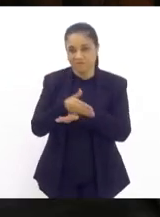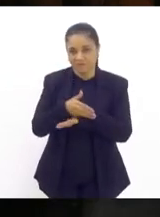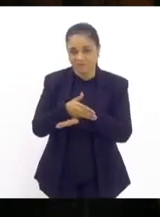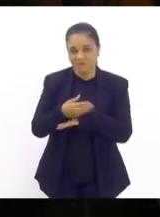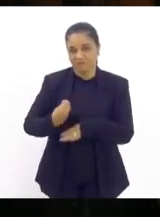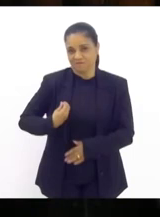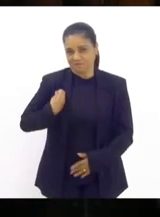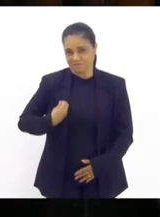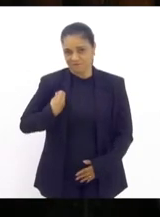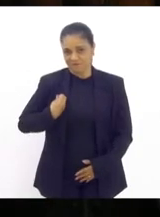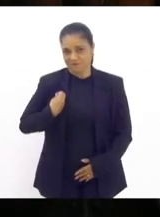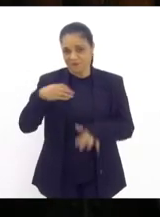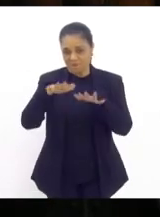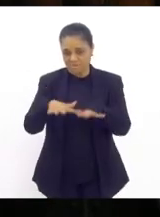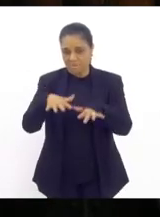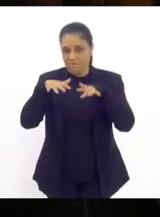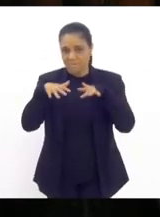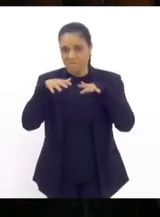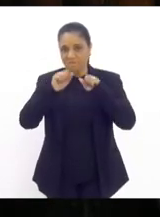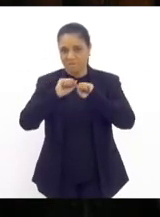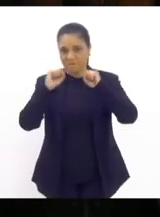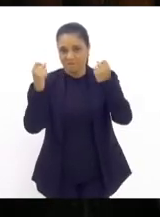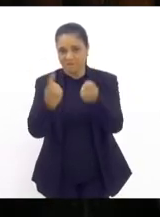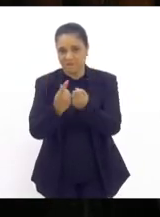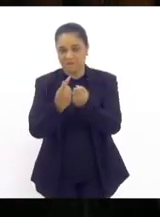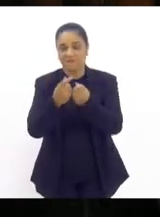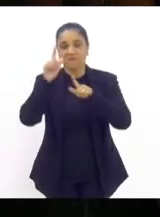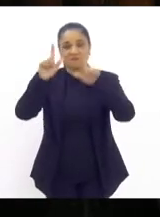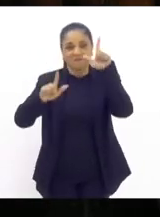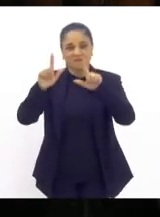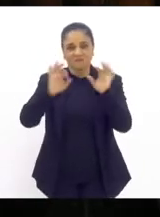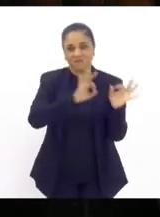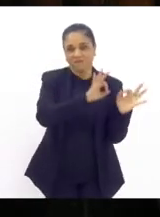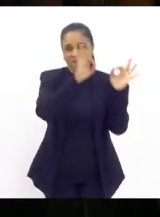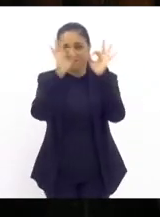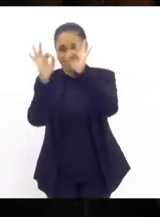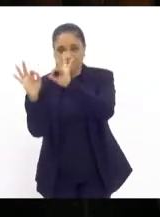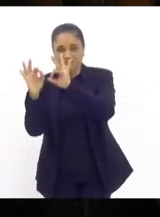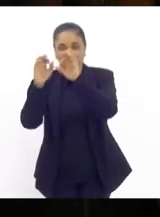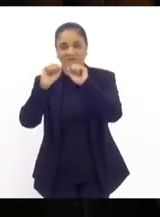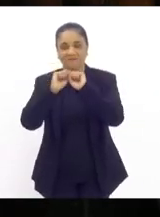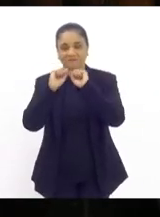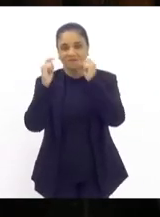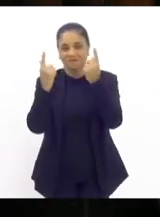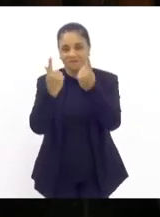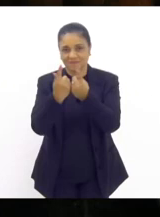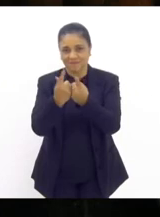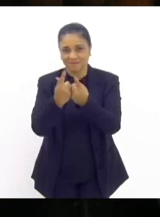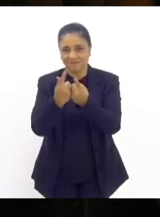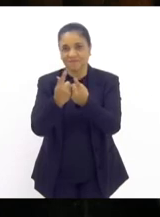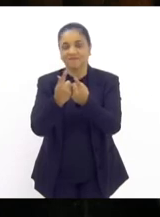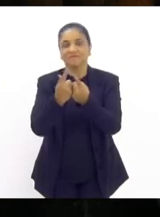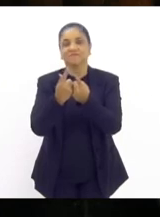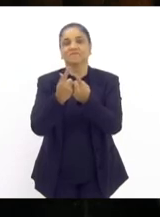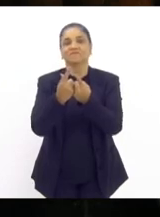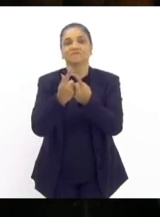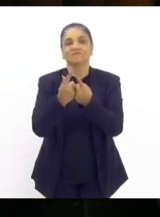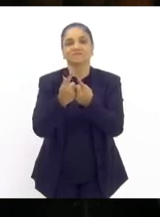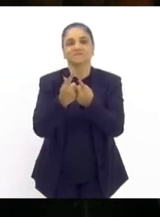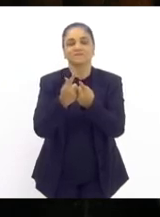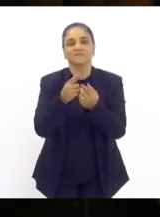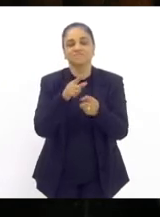plenário e aqueles que nos assistem pela TV alerj senhoras